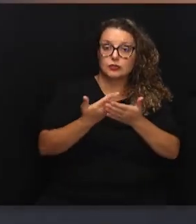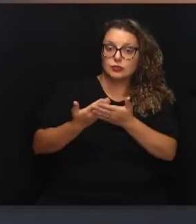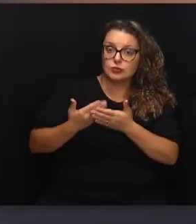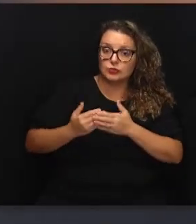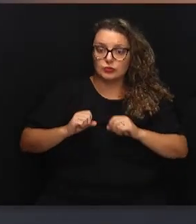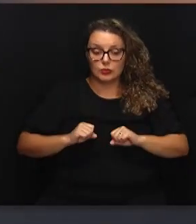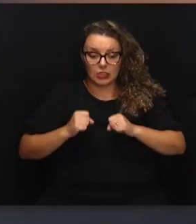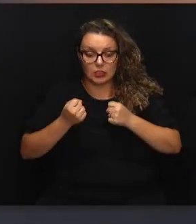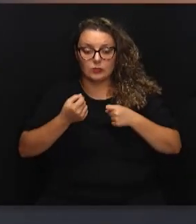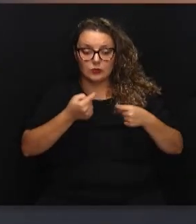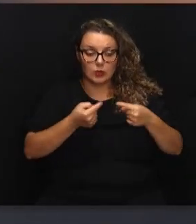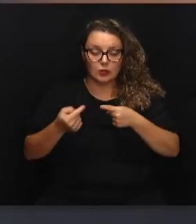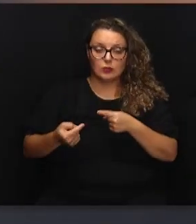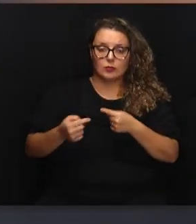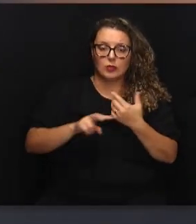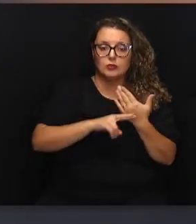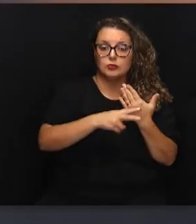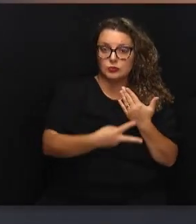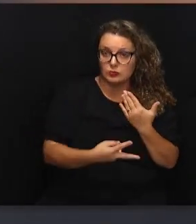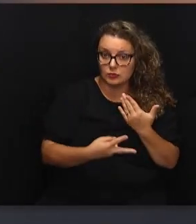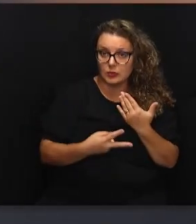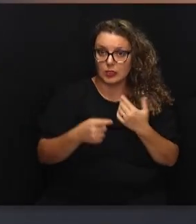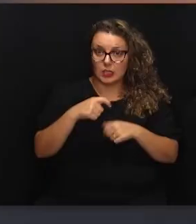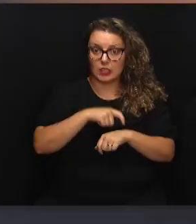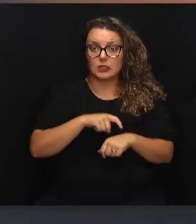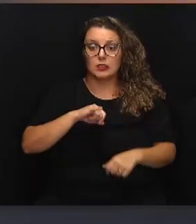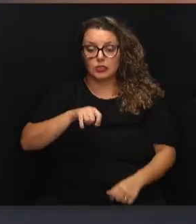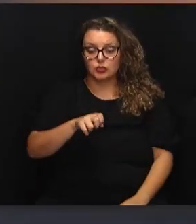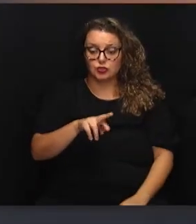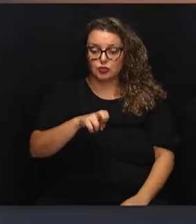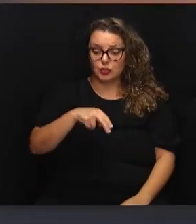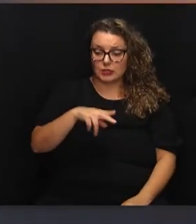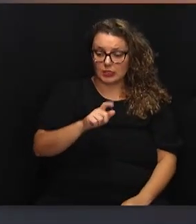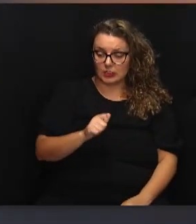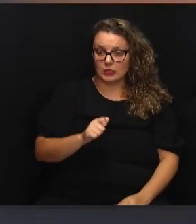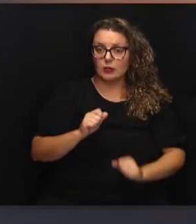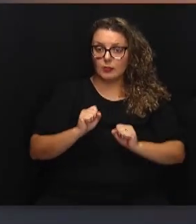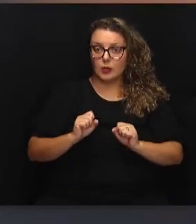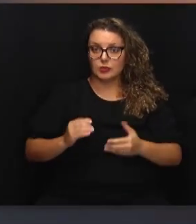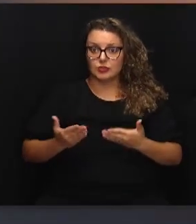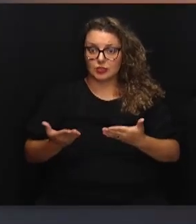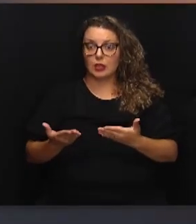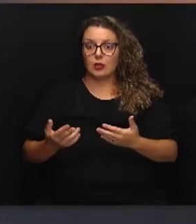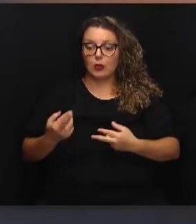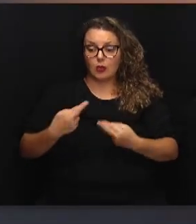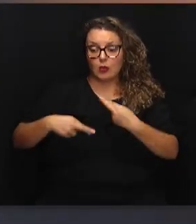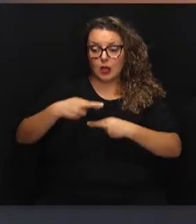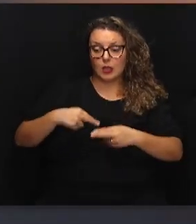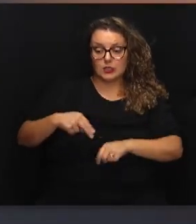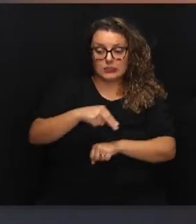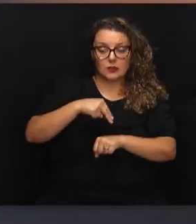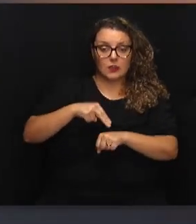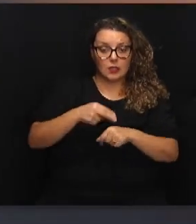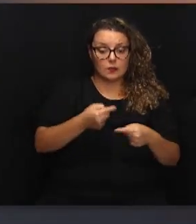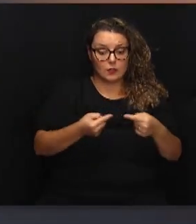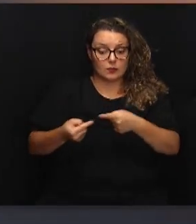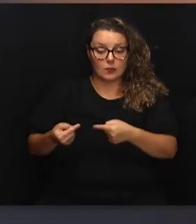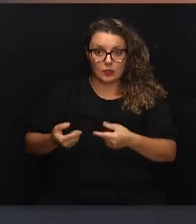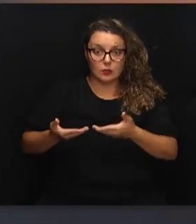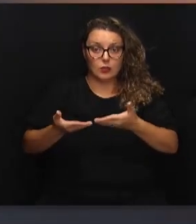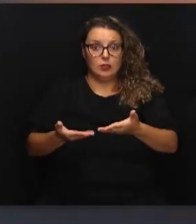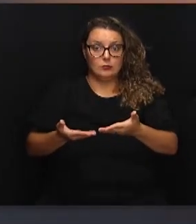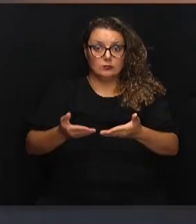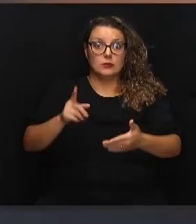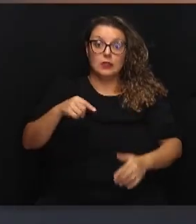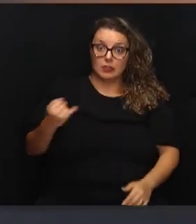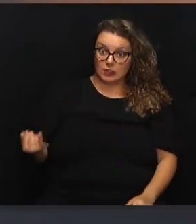debater sobre os impactos que essa jornada pode trazer a nível nacional. contribuir com essa discussão, que é uma discussão